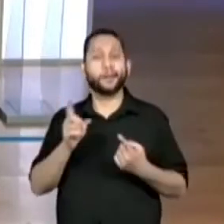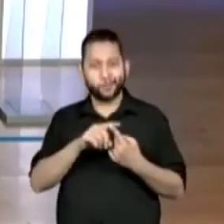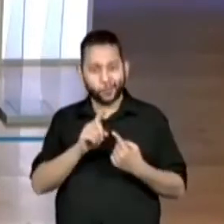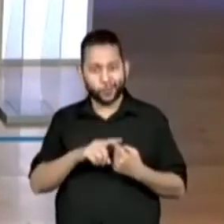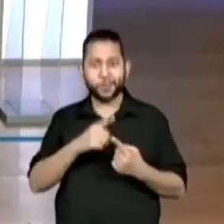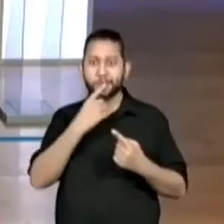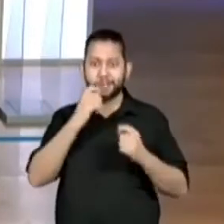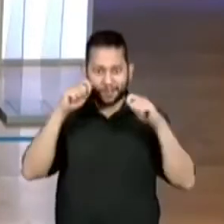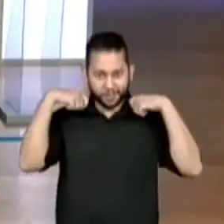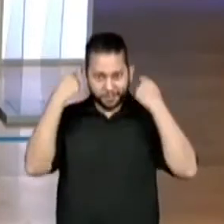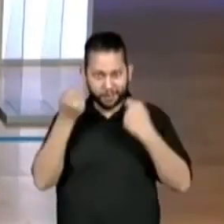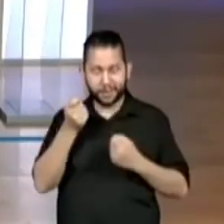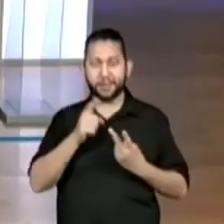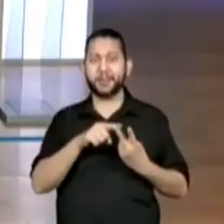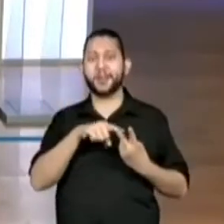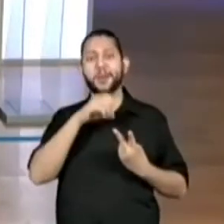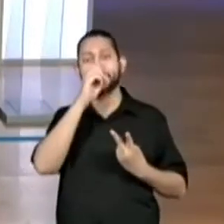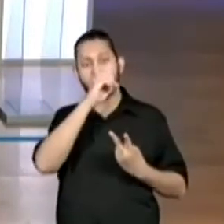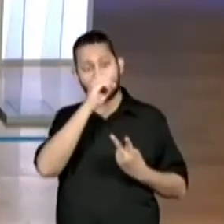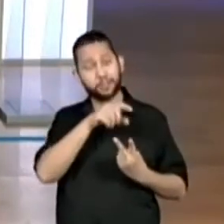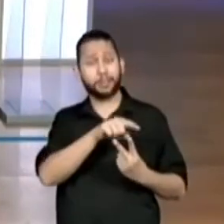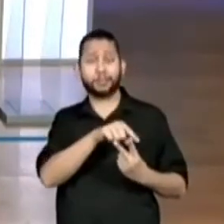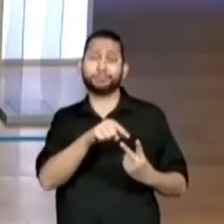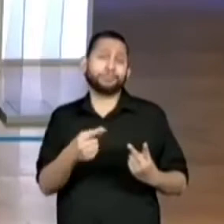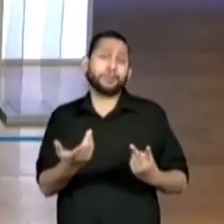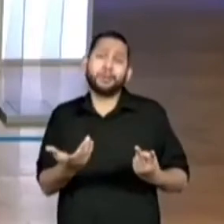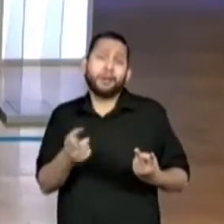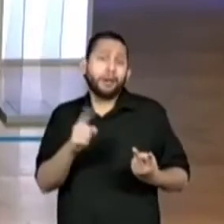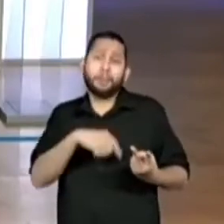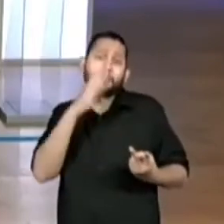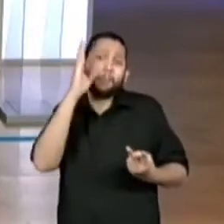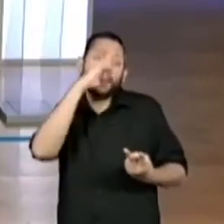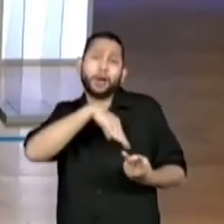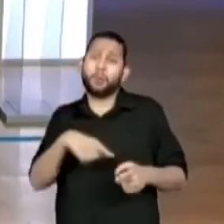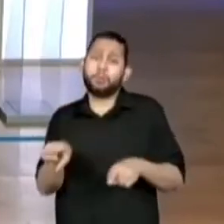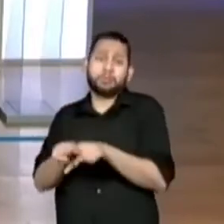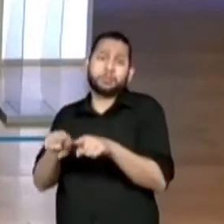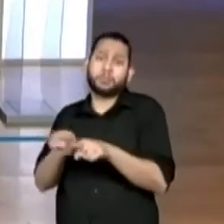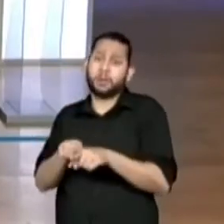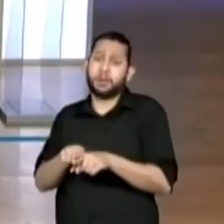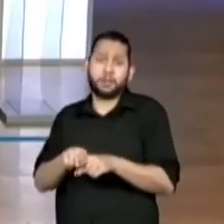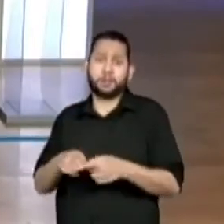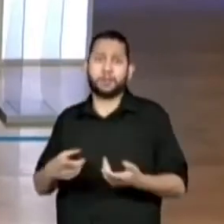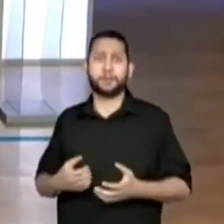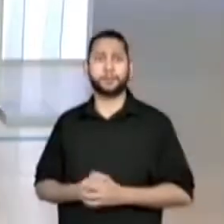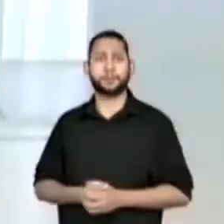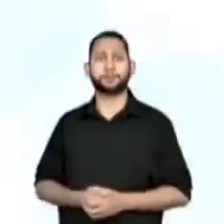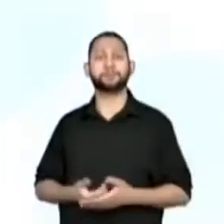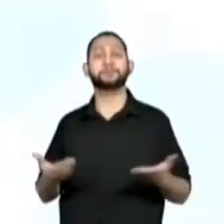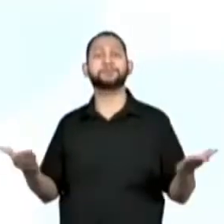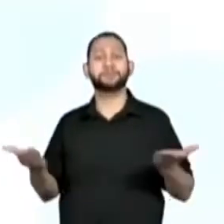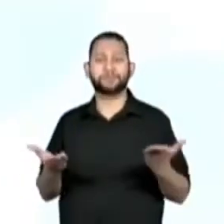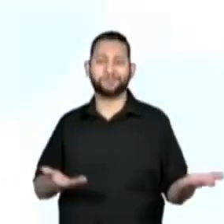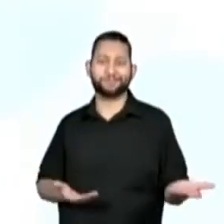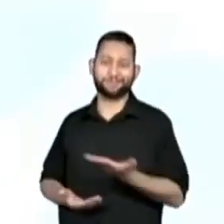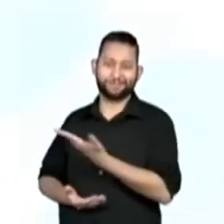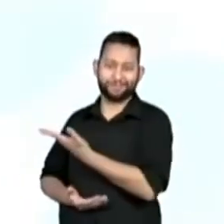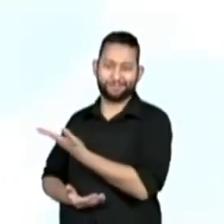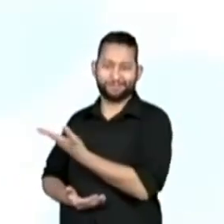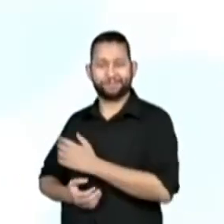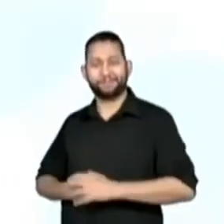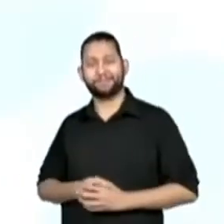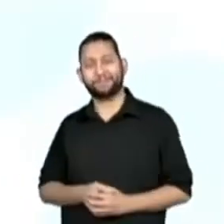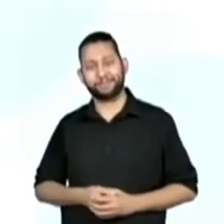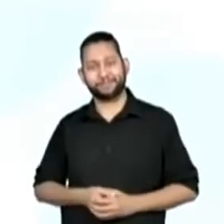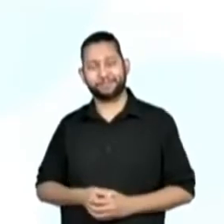porquinhos, né? Como também um outro conto aí que tem o lobo. O que vamos aprender? Nessa aula